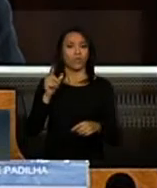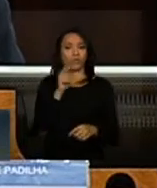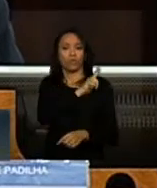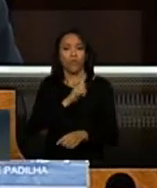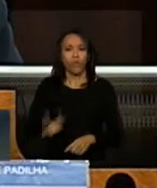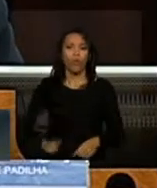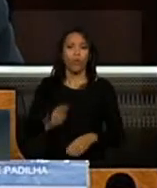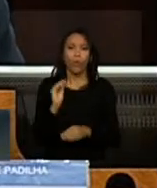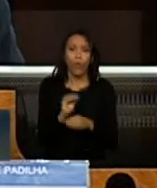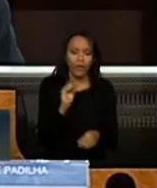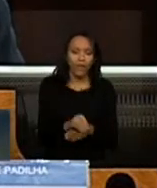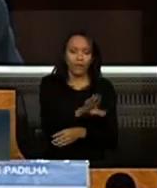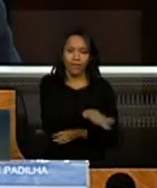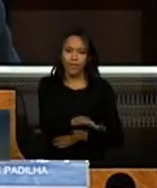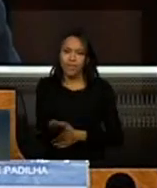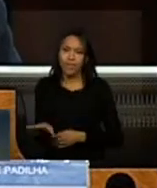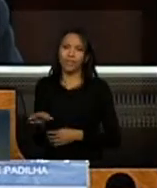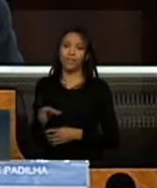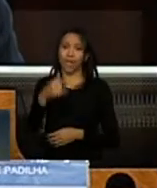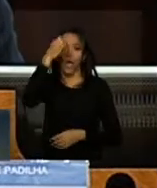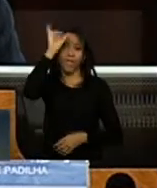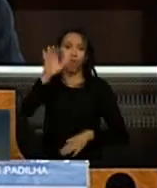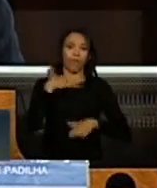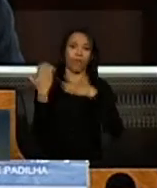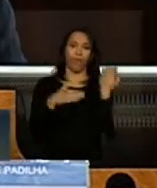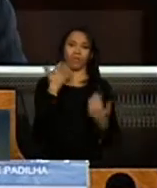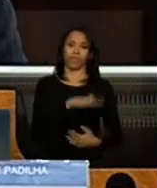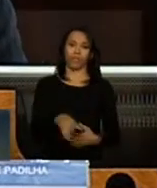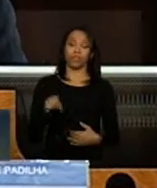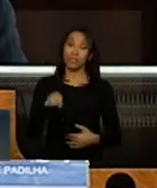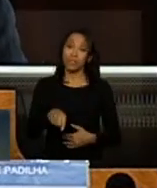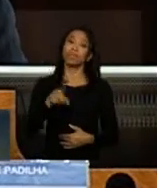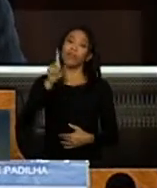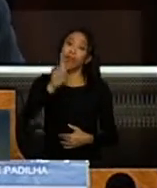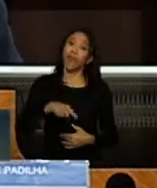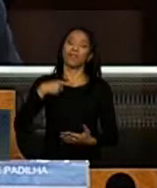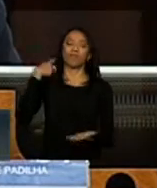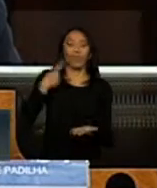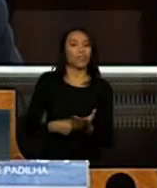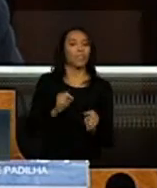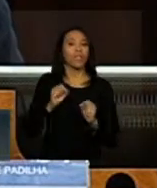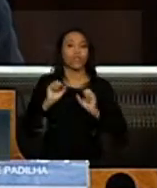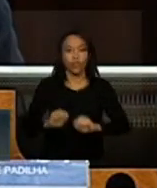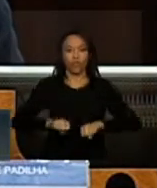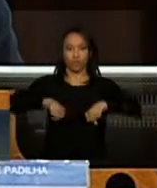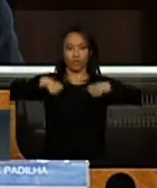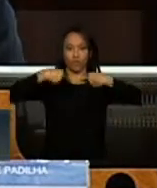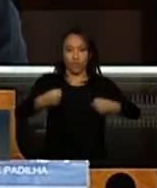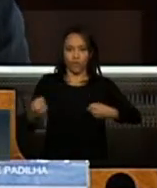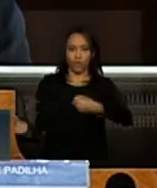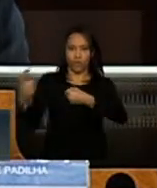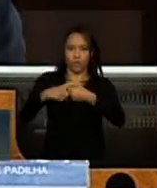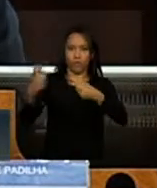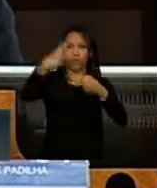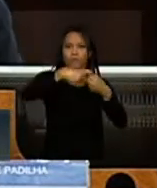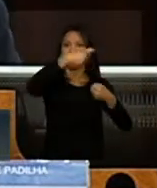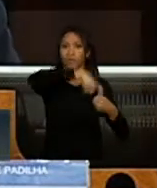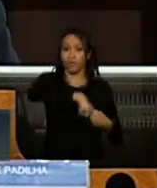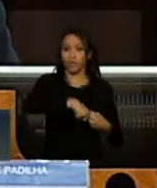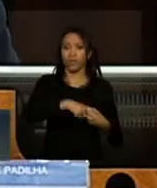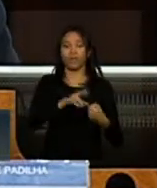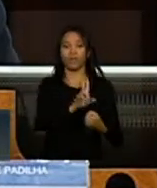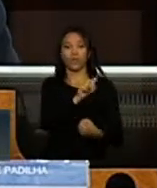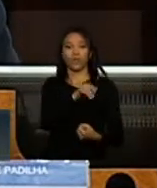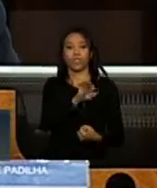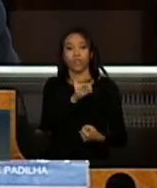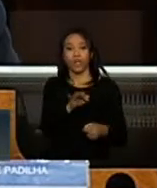da mortalidade na infância e mortalidade infantil, isso tem muito a ver com esforço político, trabalho, com parceria do Unicef